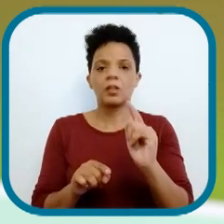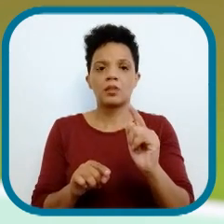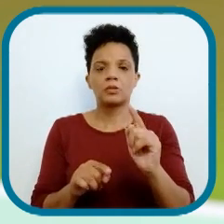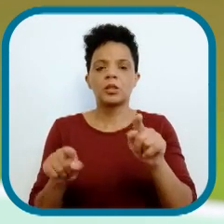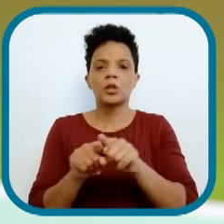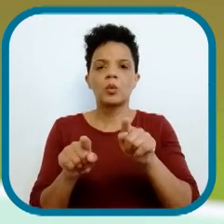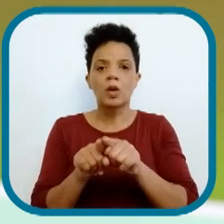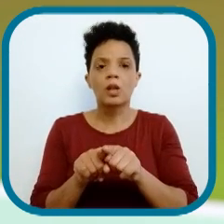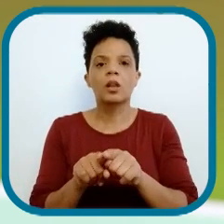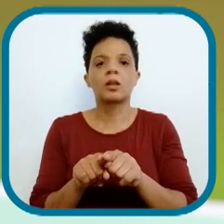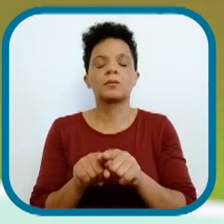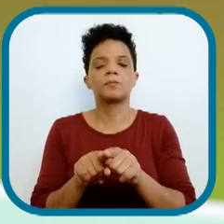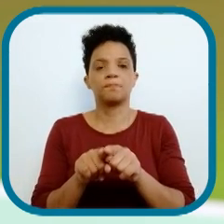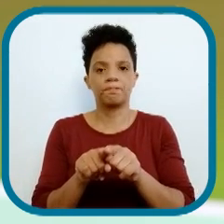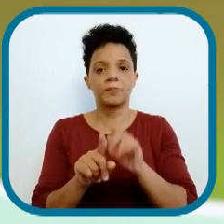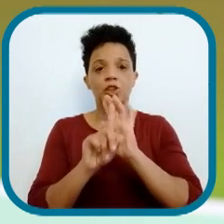essa ideia